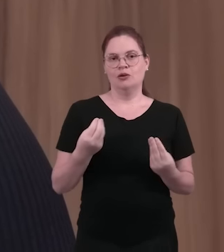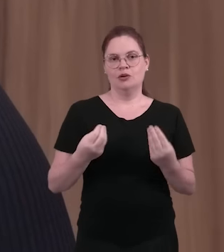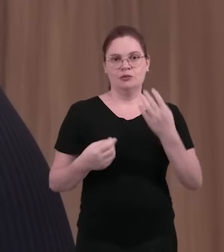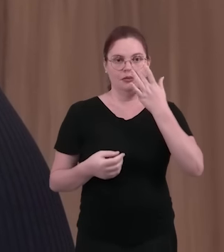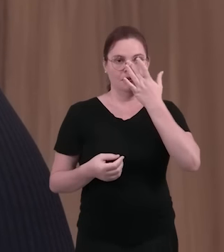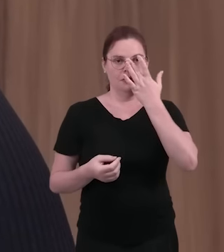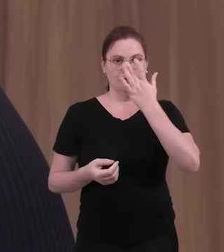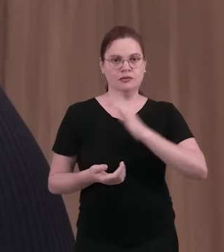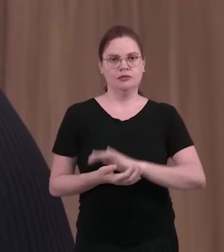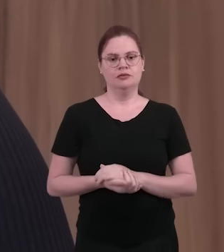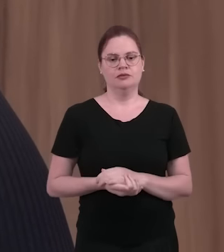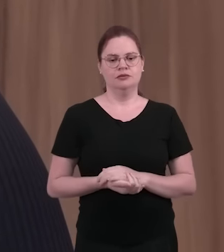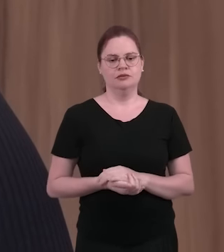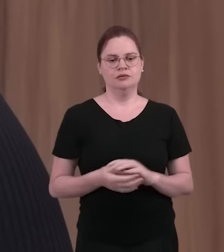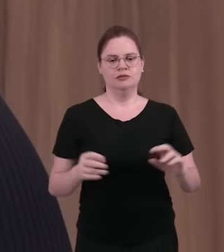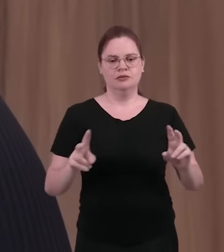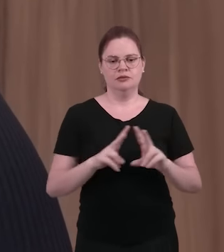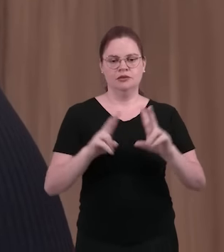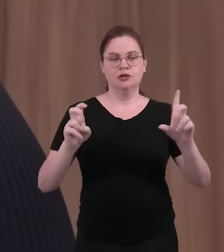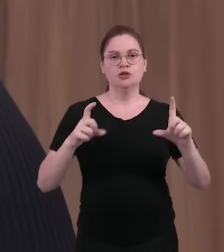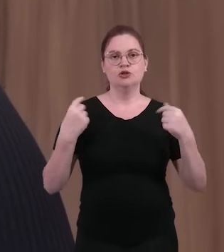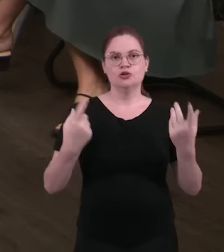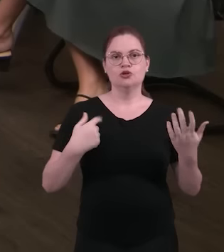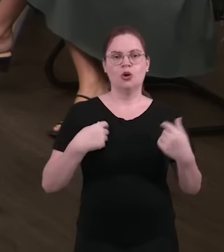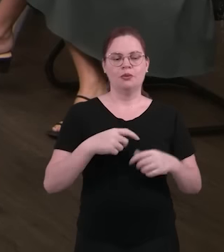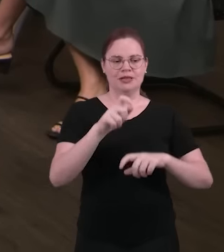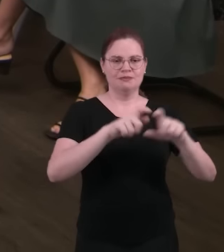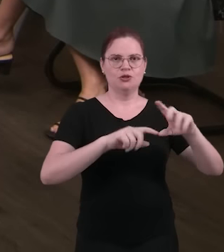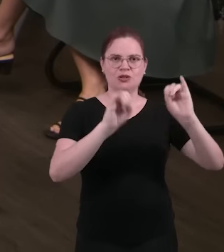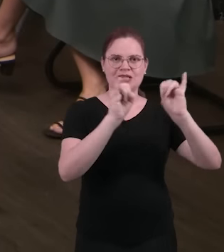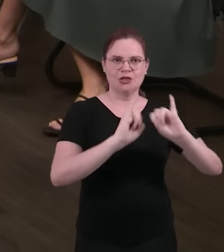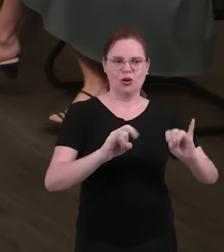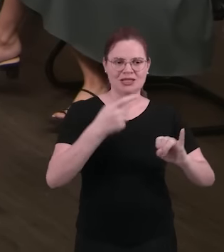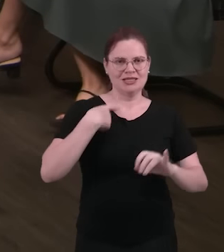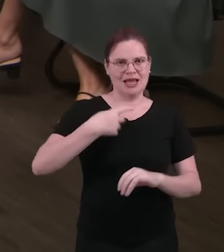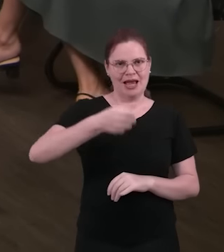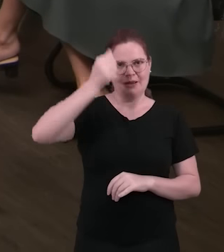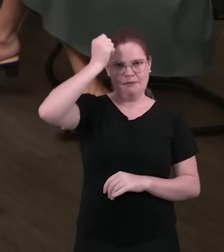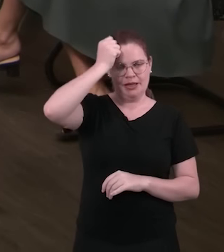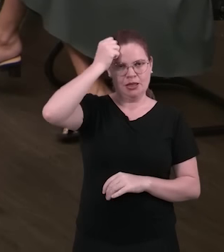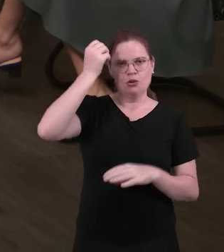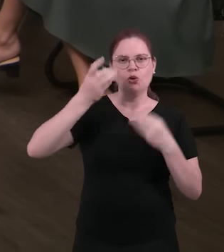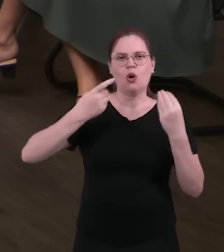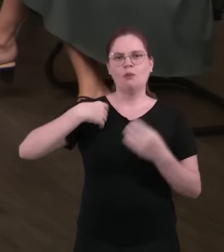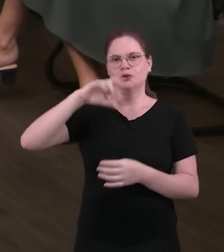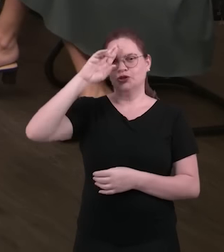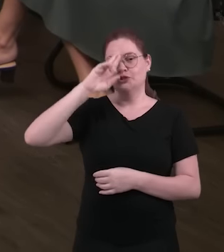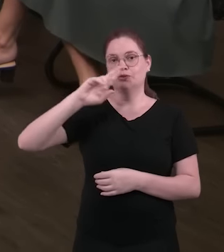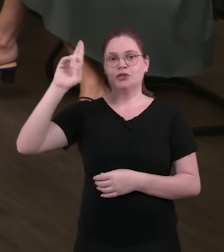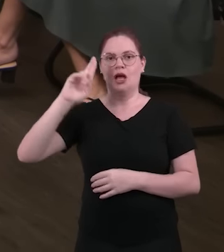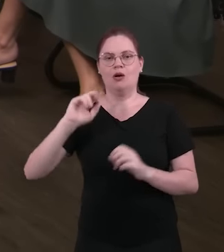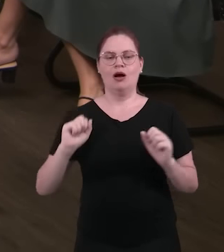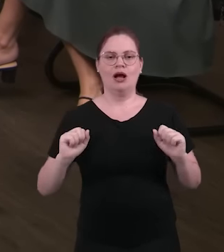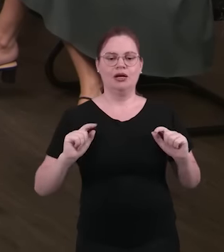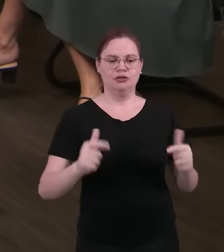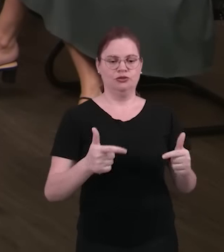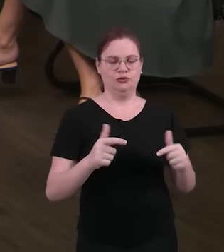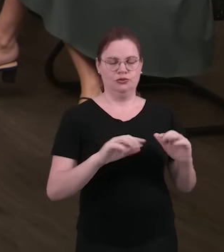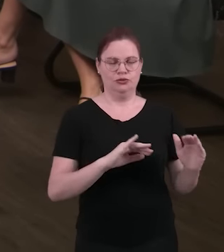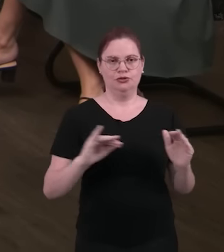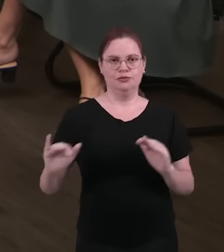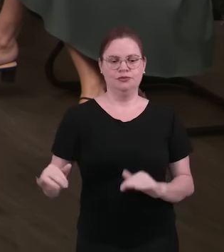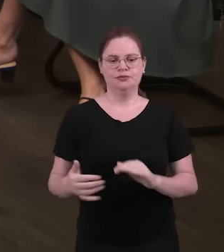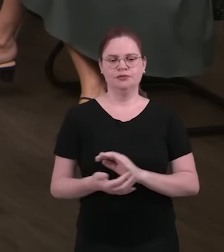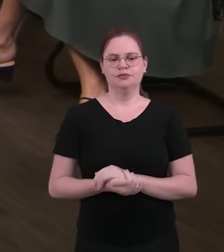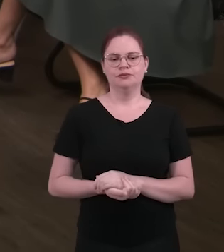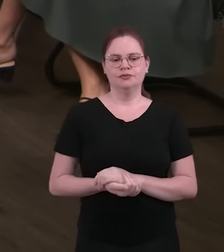reagiu ao arrependimento dos povos idólatras. Bom, primeiro sua pergunta ela é interessante porque se nós trouxermos